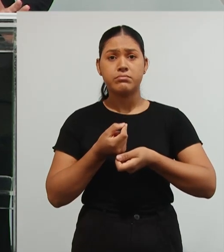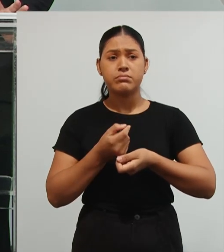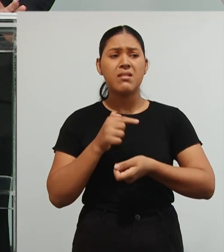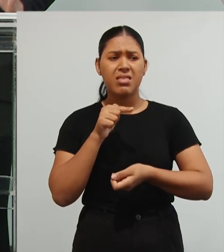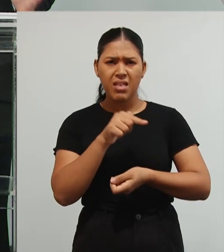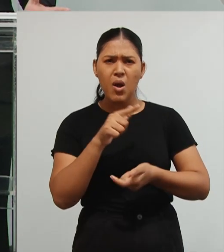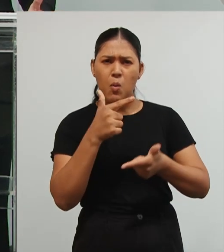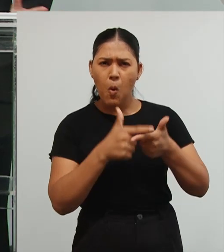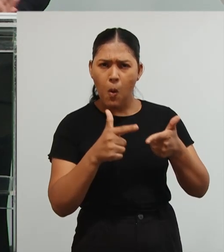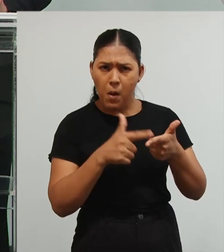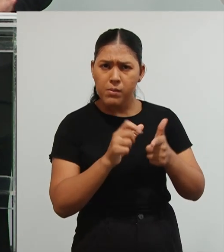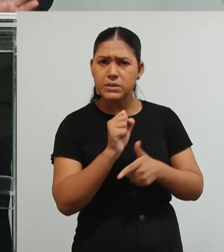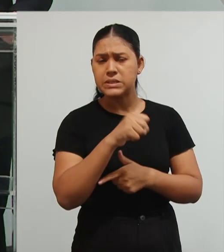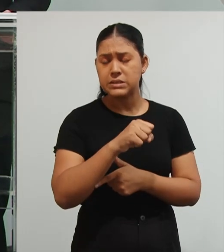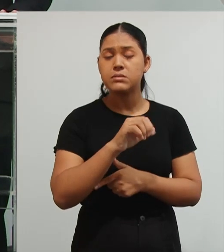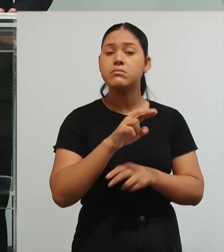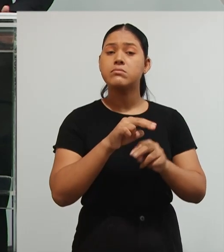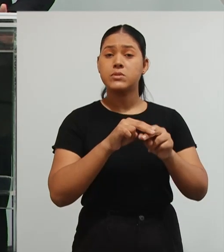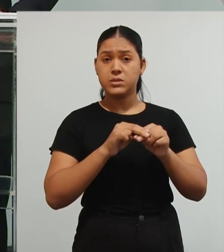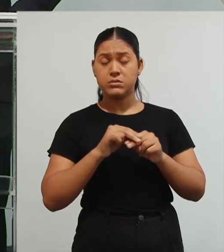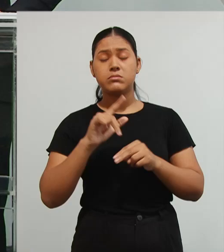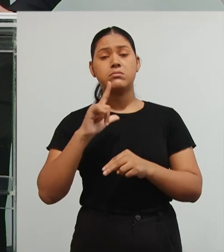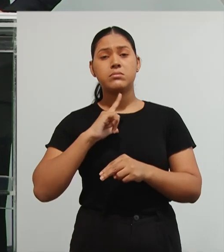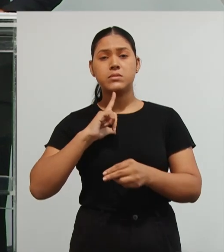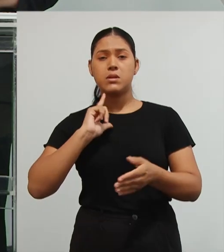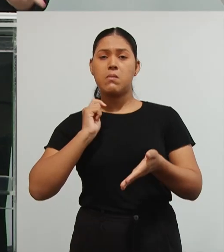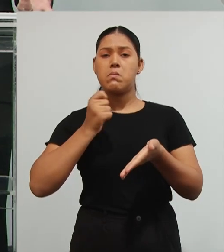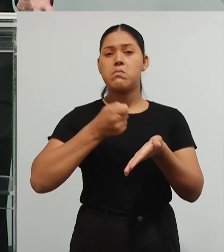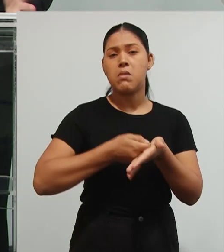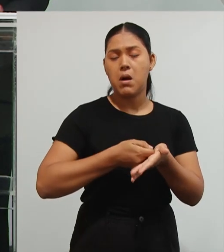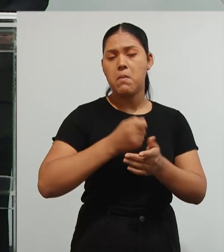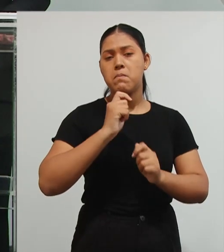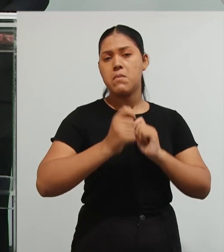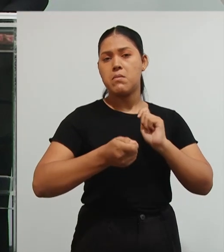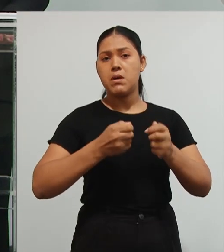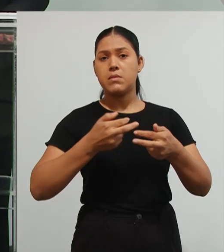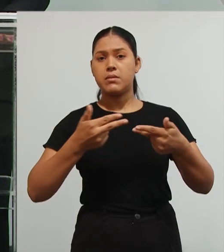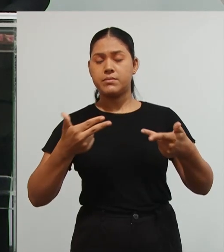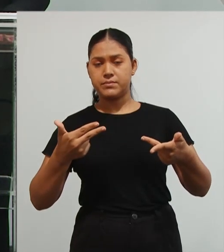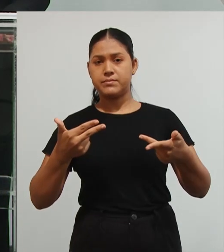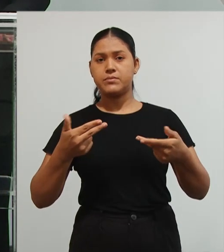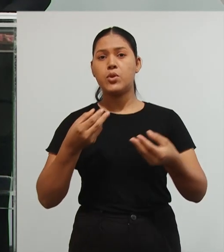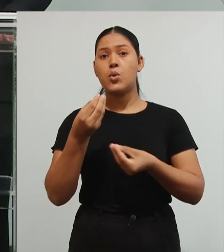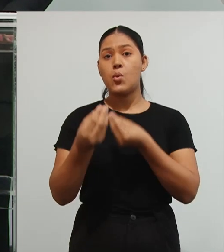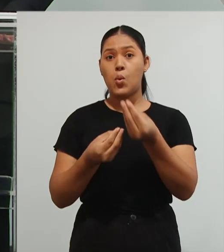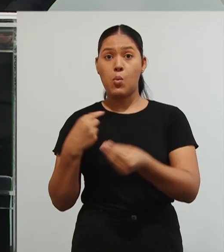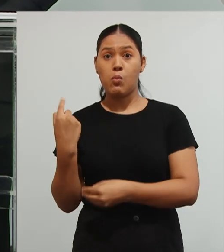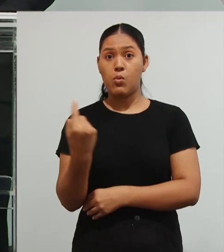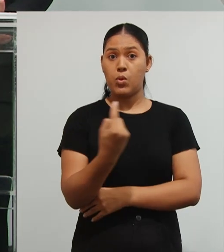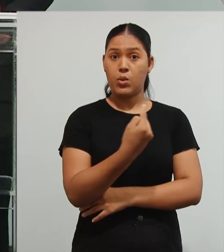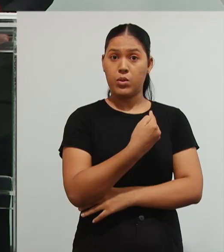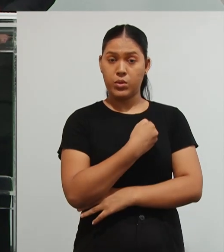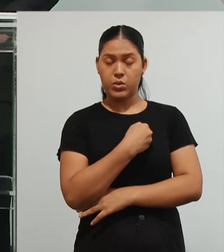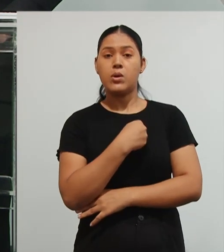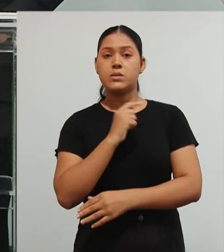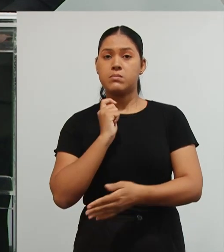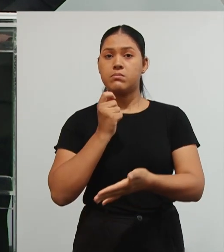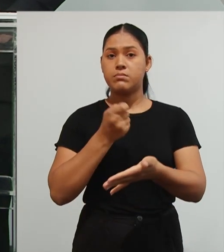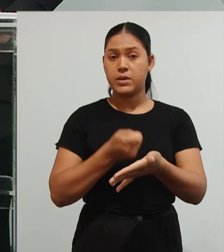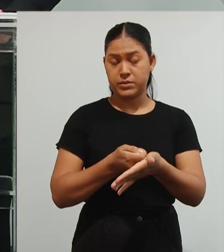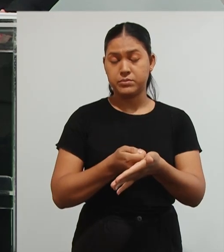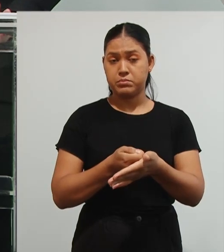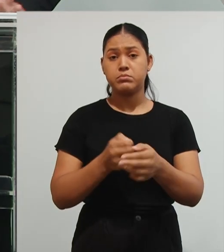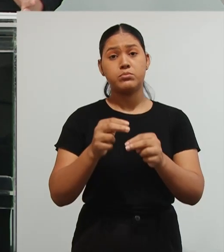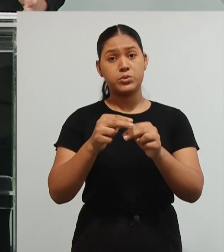públicos. Saúde, educação, segurança. E como a gente está entregando esses resultados para a sociedade. Em parceria ao OCDE, a gente tenta